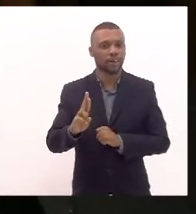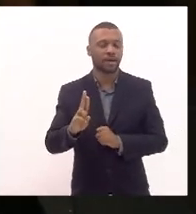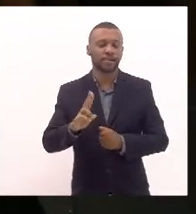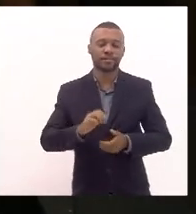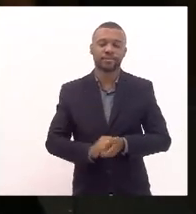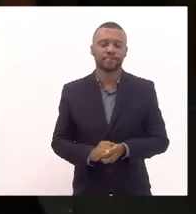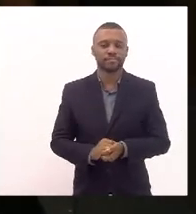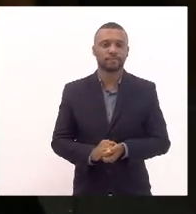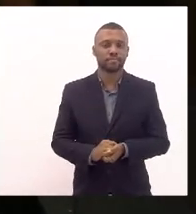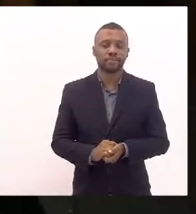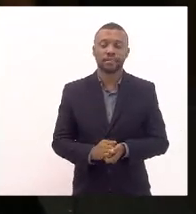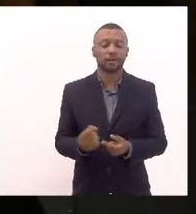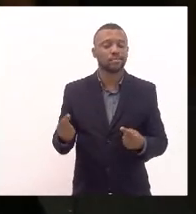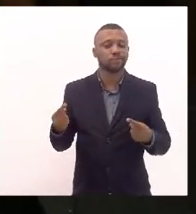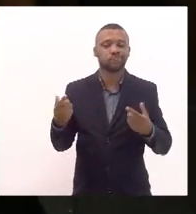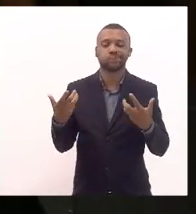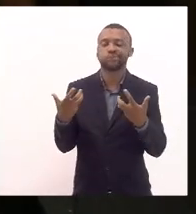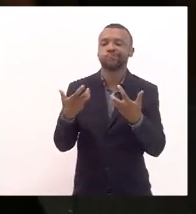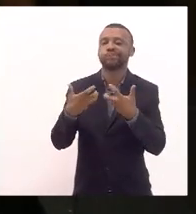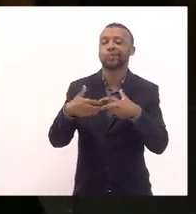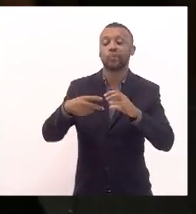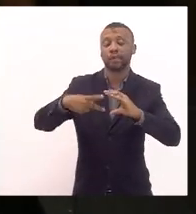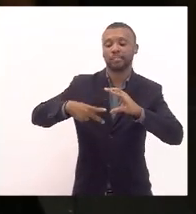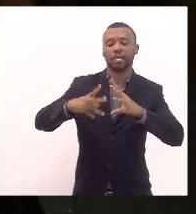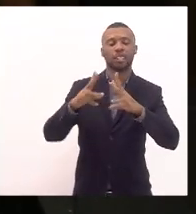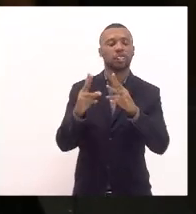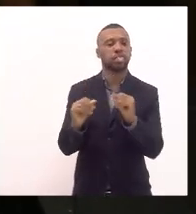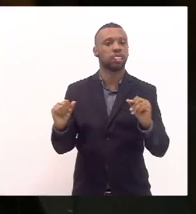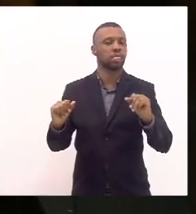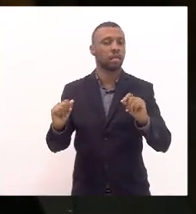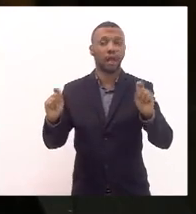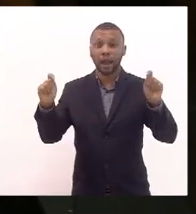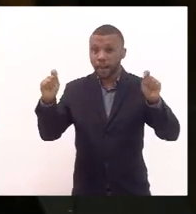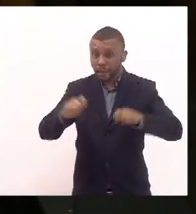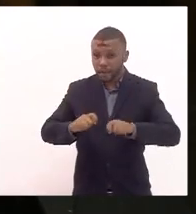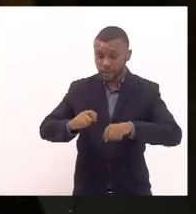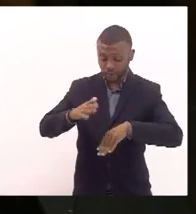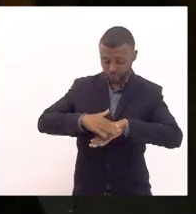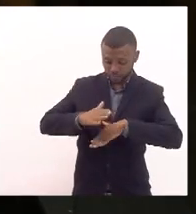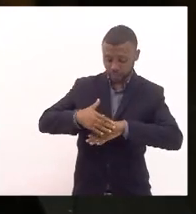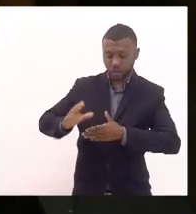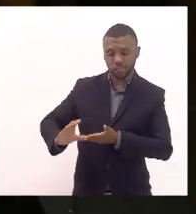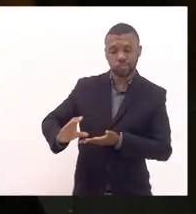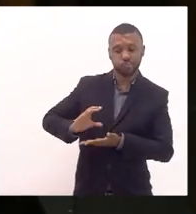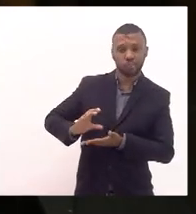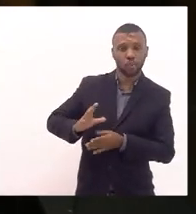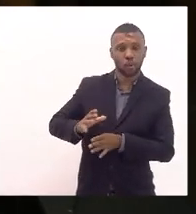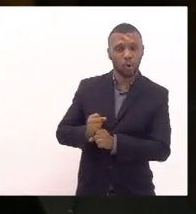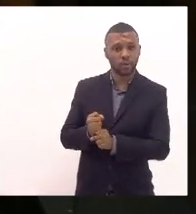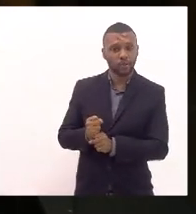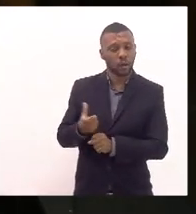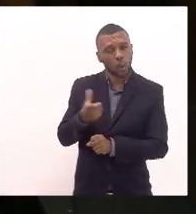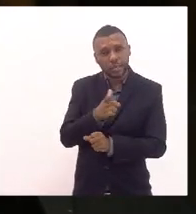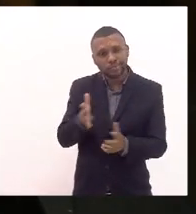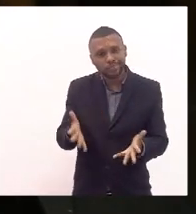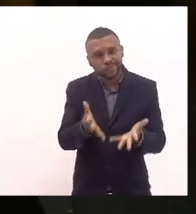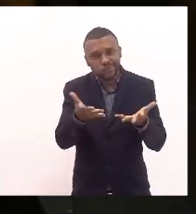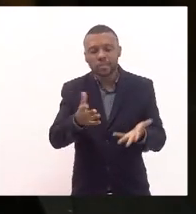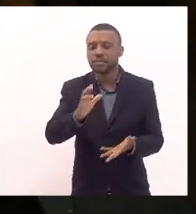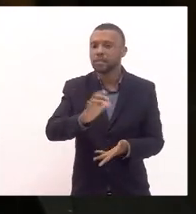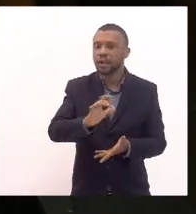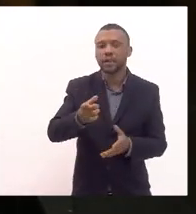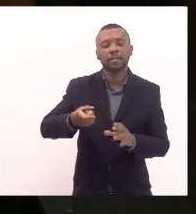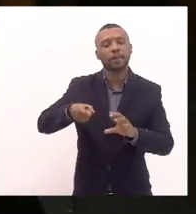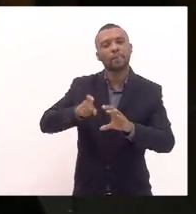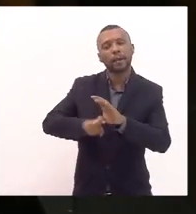praticamente não funciona mais praticamente não tem mais capacidade de com seus próprios com seu próprio orçamento comentário a ciência